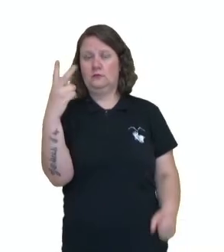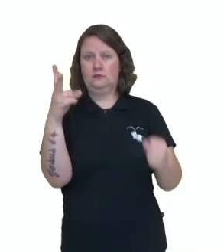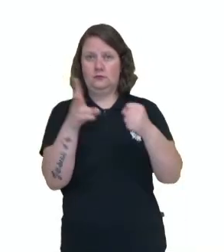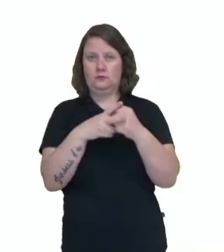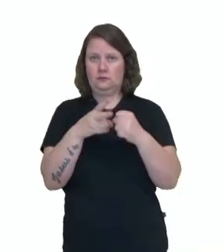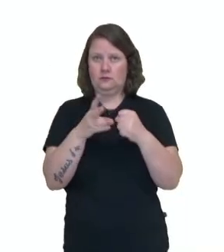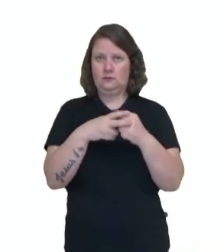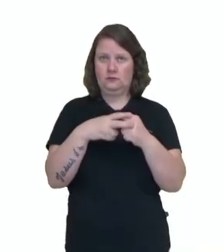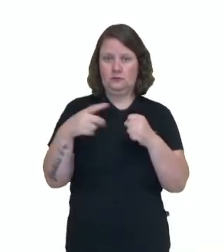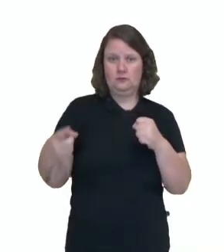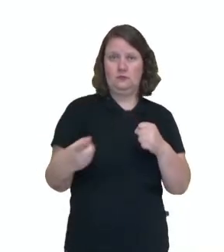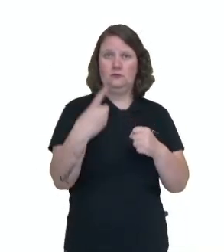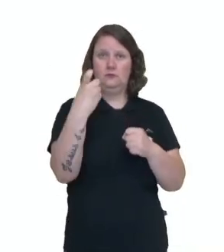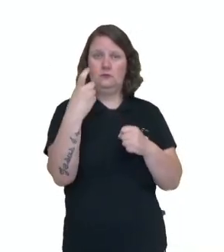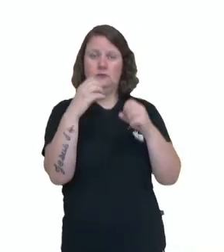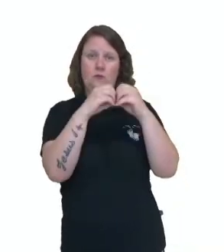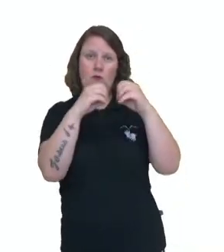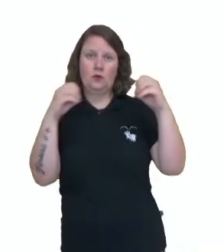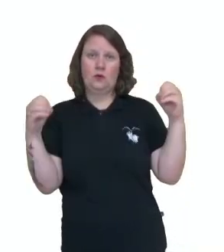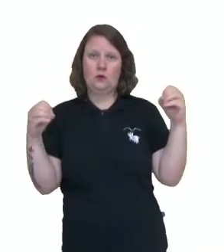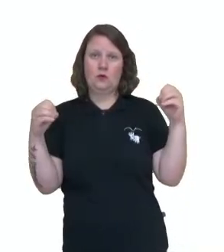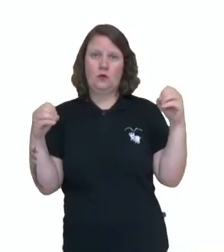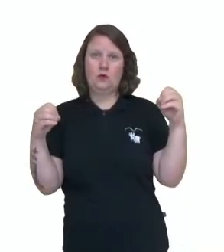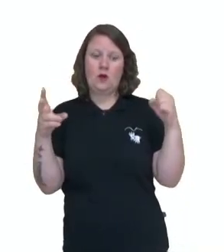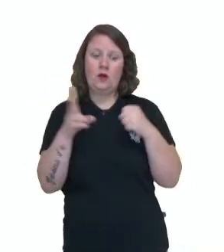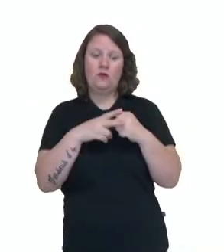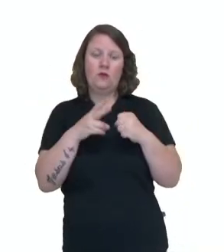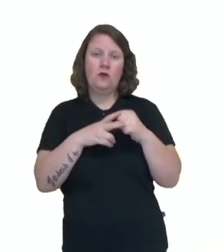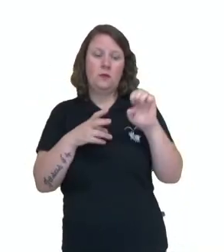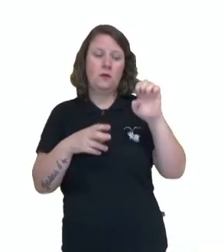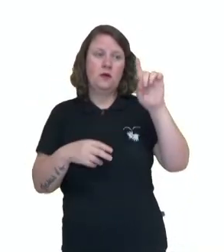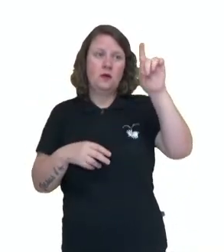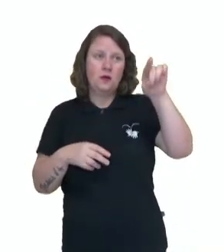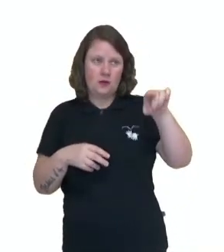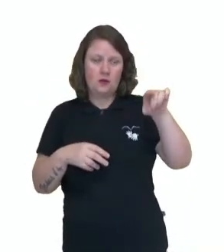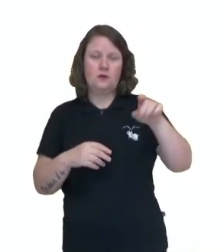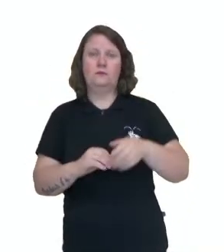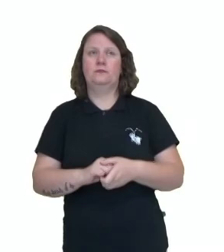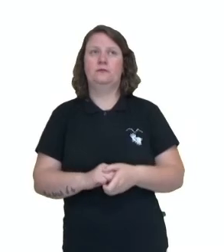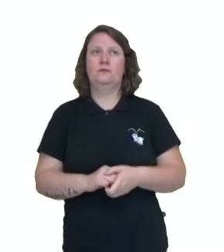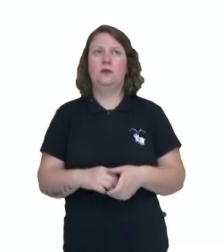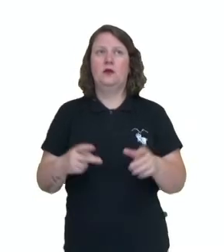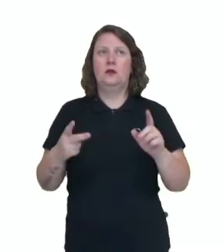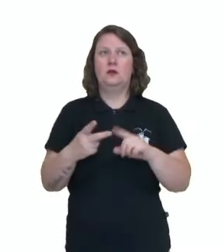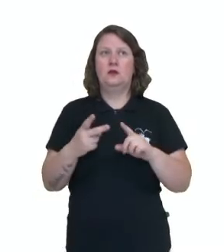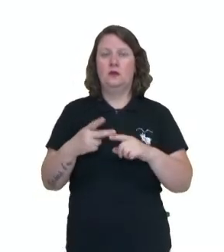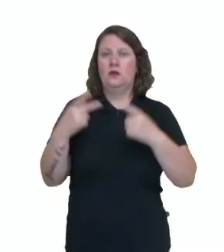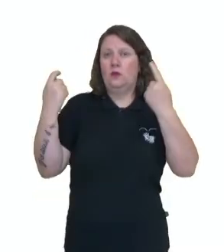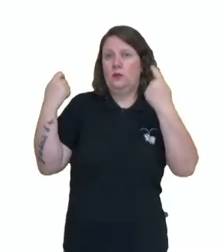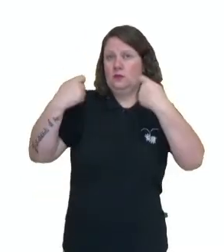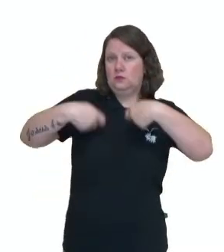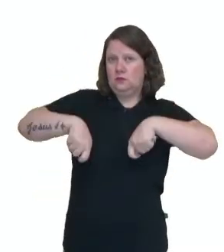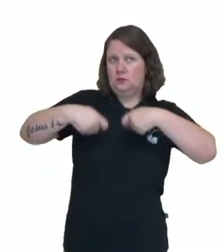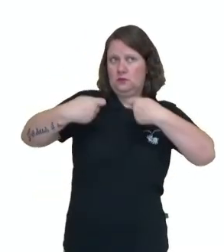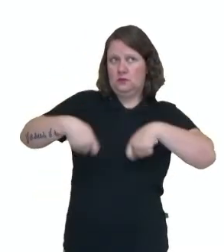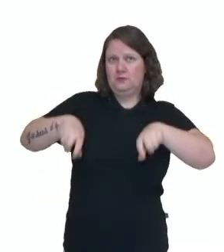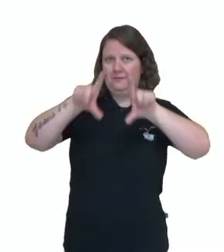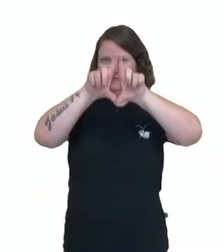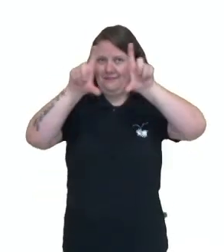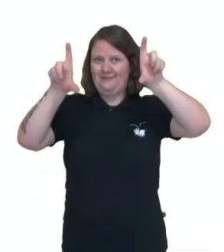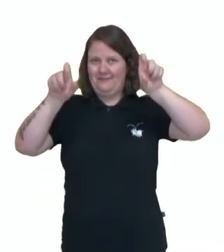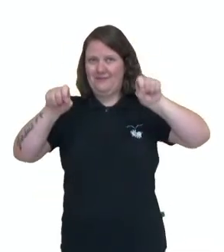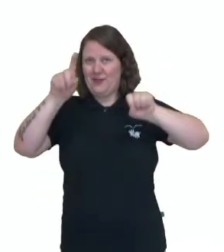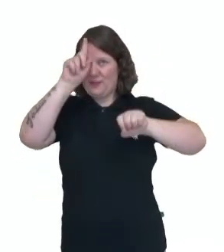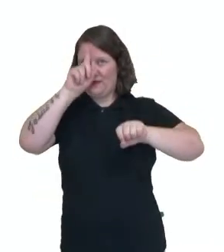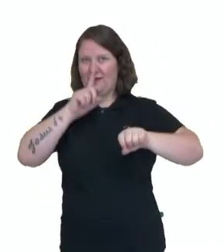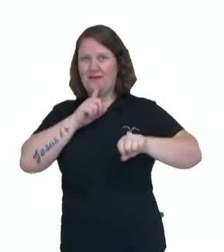oração. O verbo é o verbo ser conjugado. Temos o predicativo necessário, predicativo do sujeito,